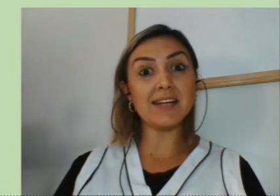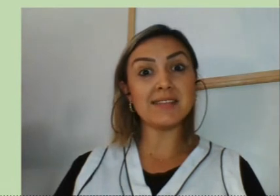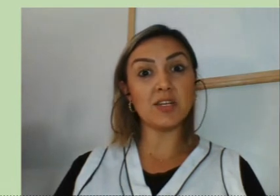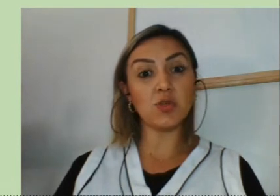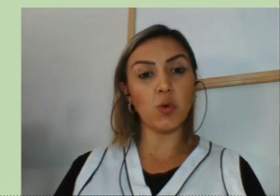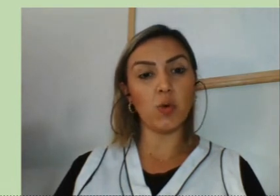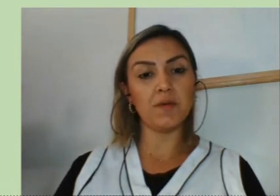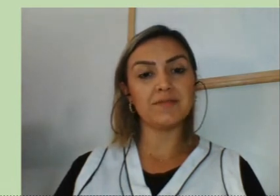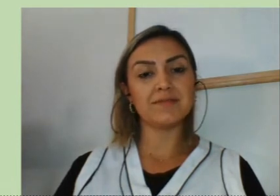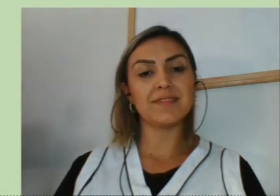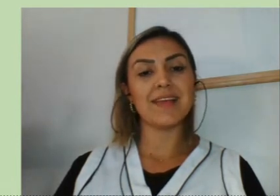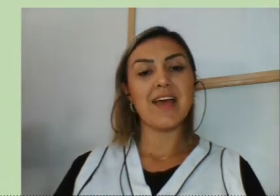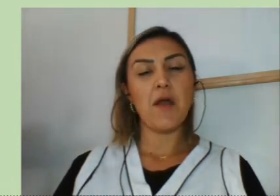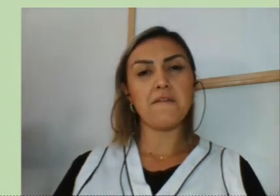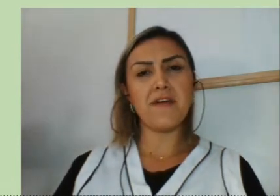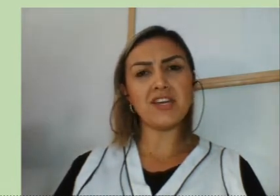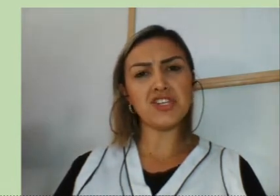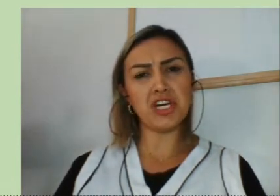Exército.